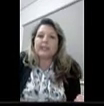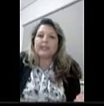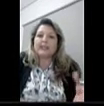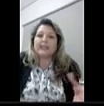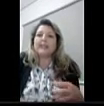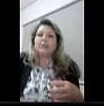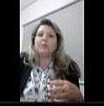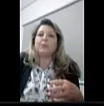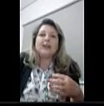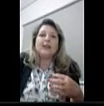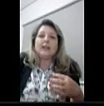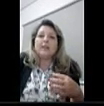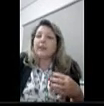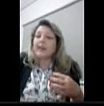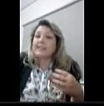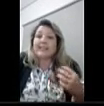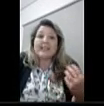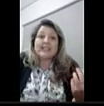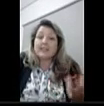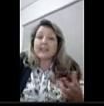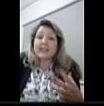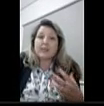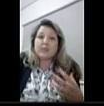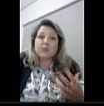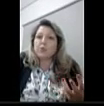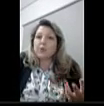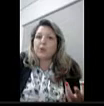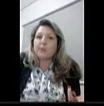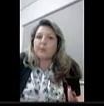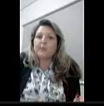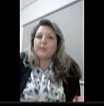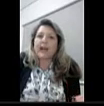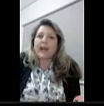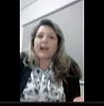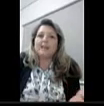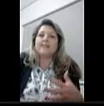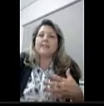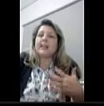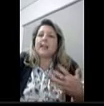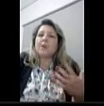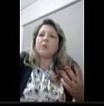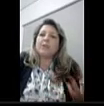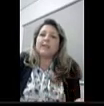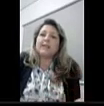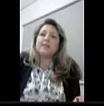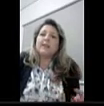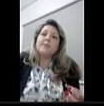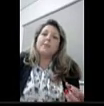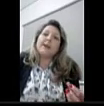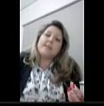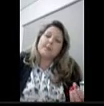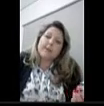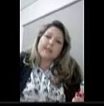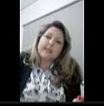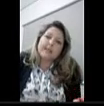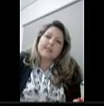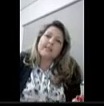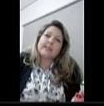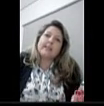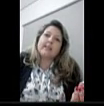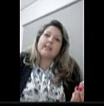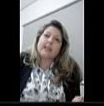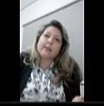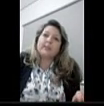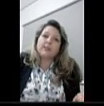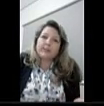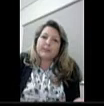história da tartaruga, as crianças ficaram super admiradas, assim, ela contando, mas é uma criança